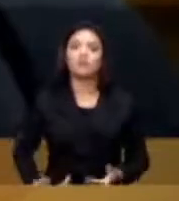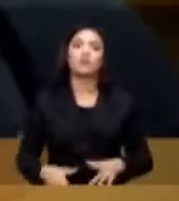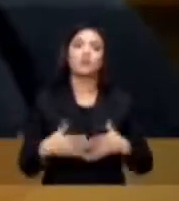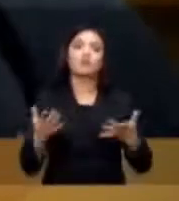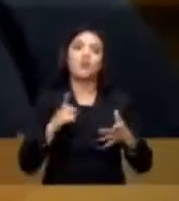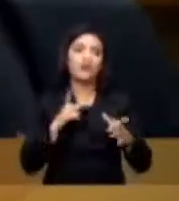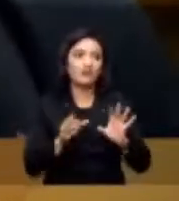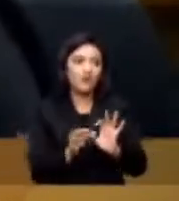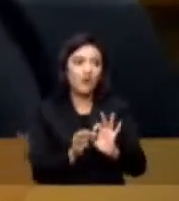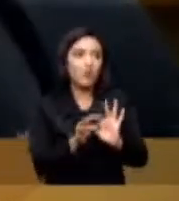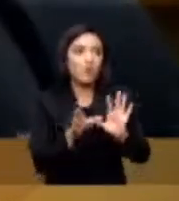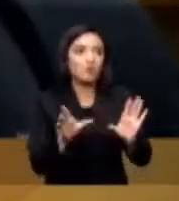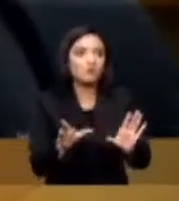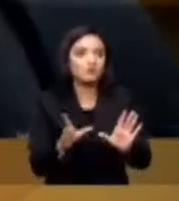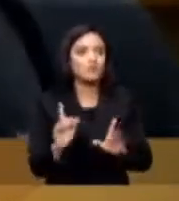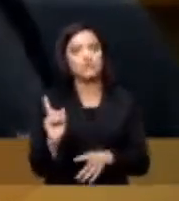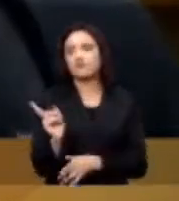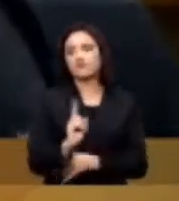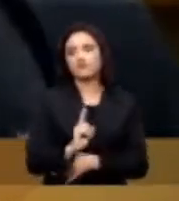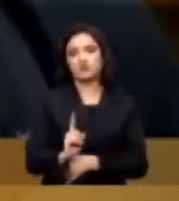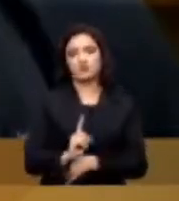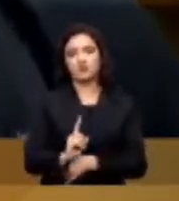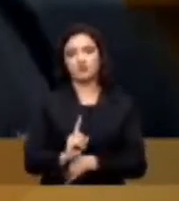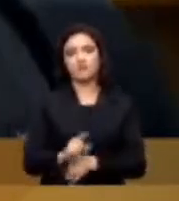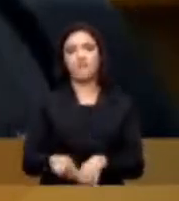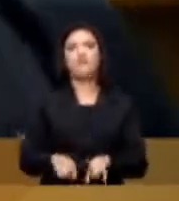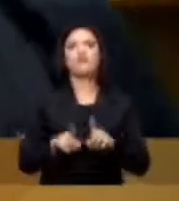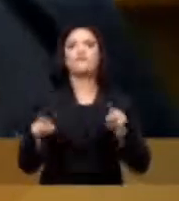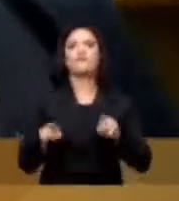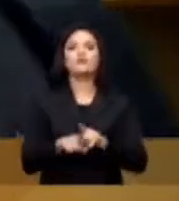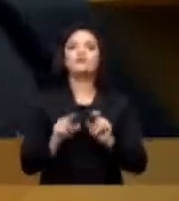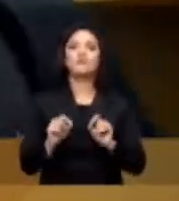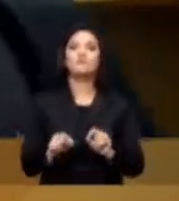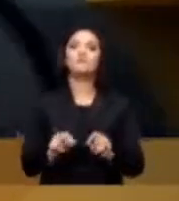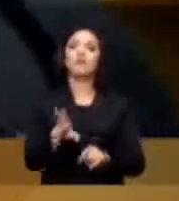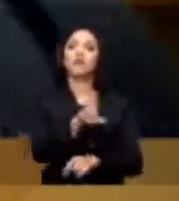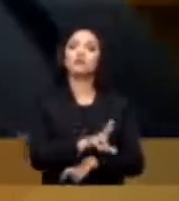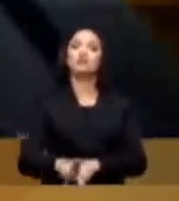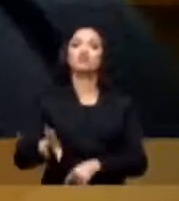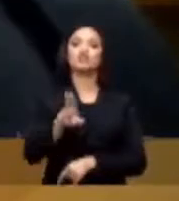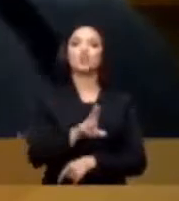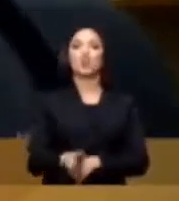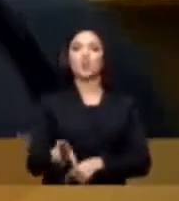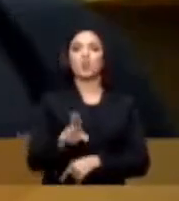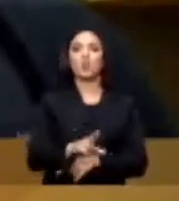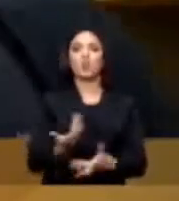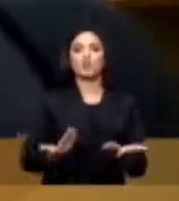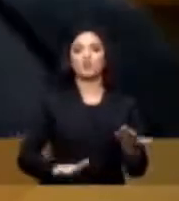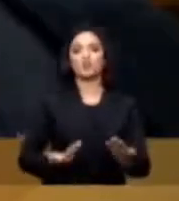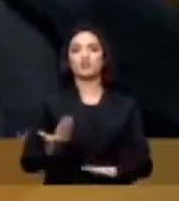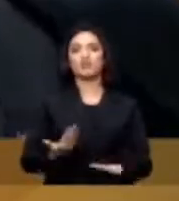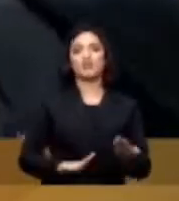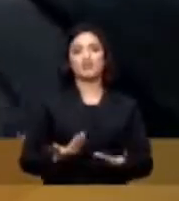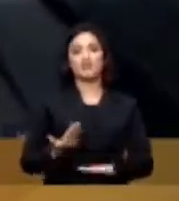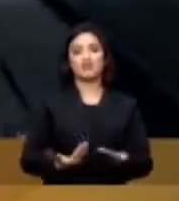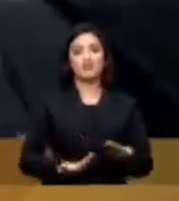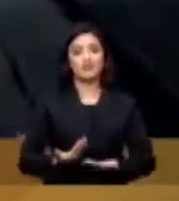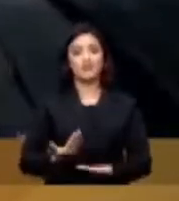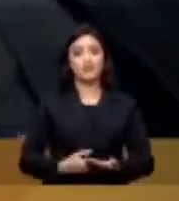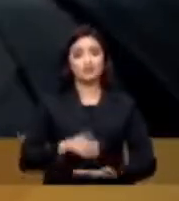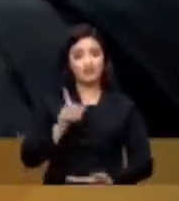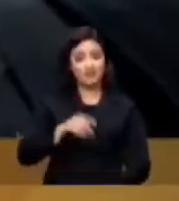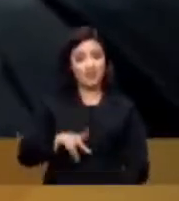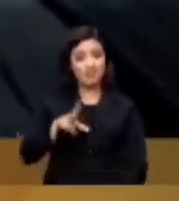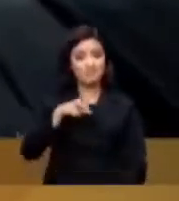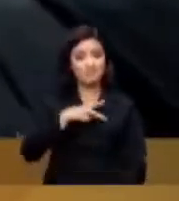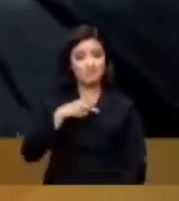permissão, mas também de exploração, de prestação de serviços em regime absolutamente